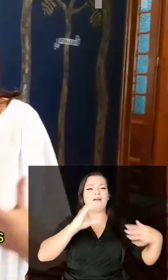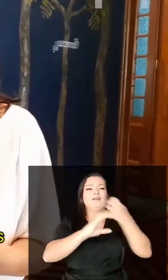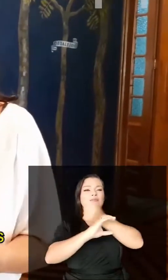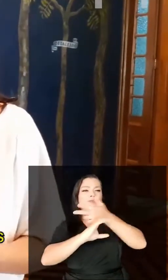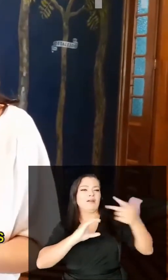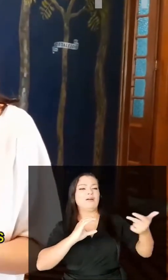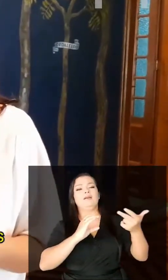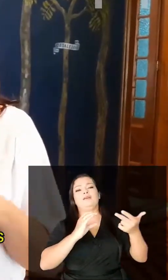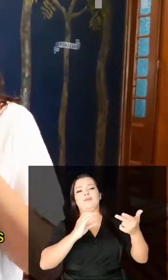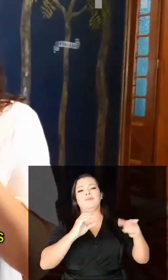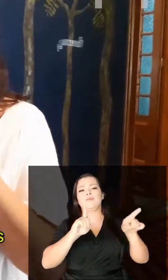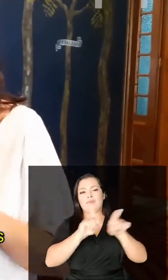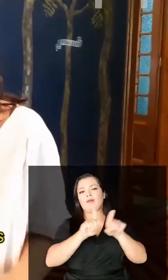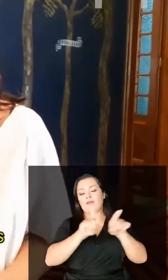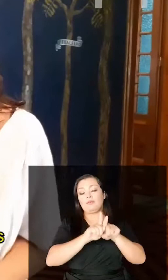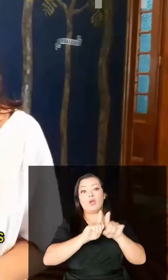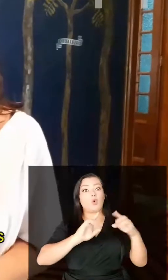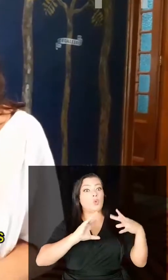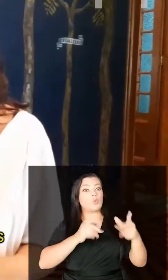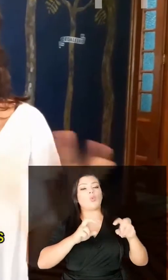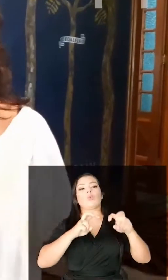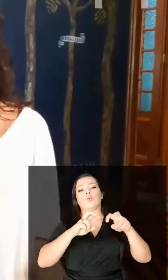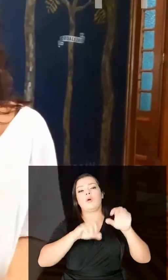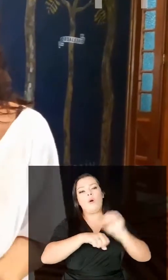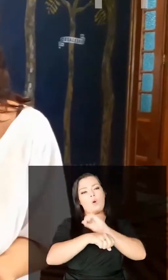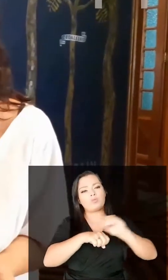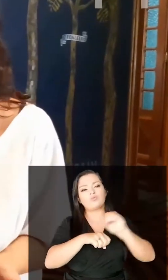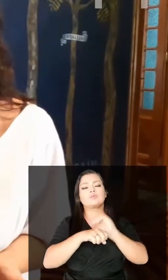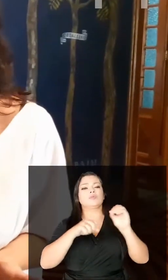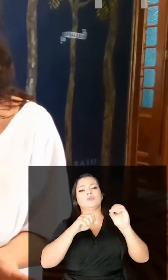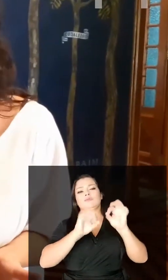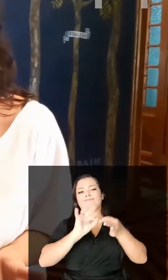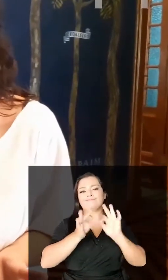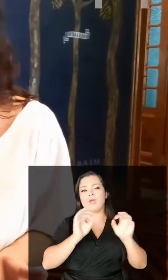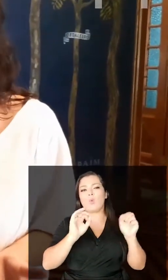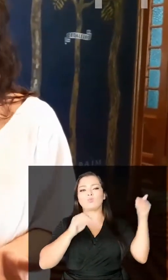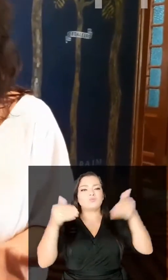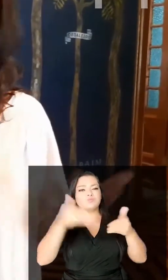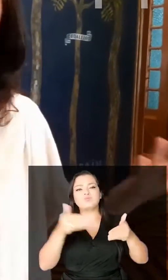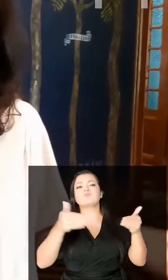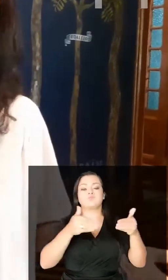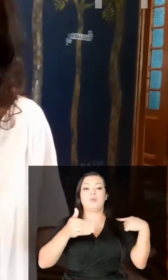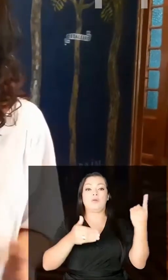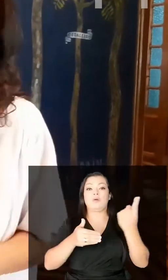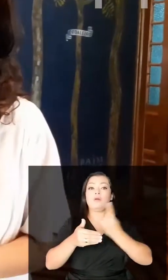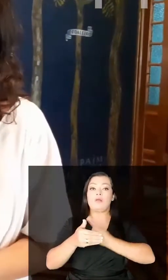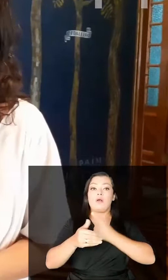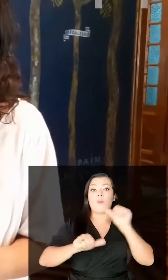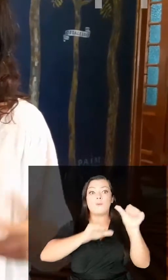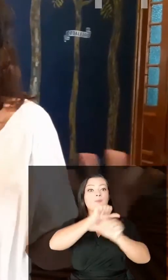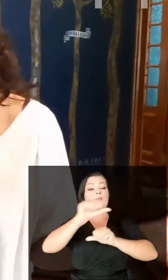oficinas presenciais com professores voluntários do movimento Infanto-Juvenil Crescendo com Arte. Essas oficinas acabaram